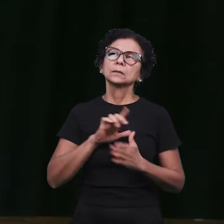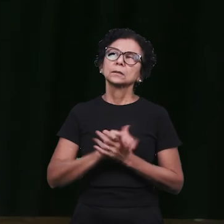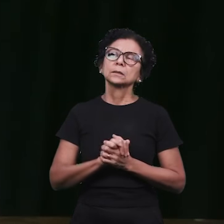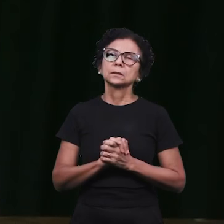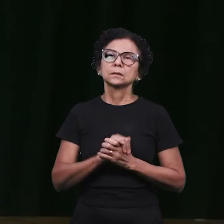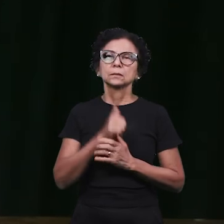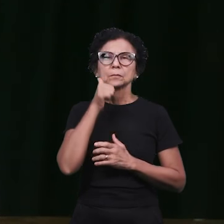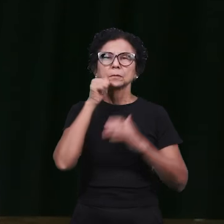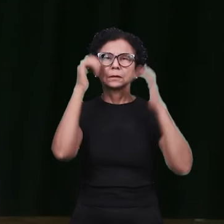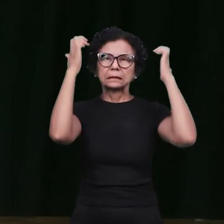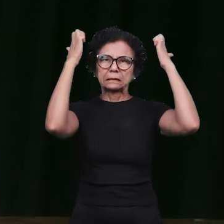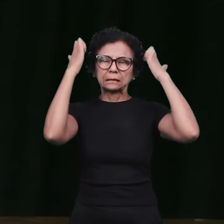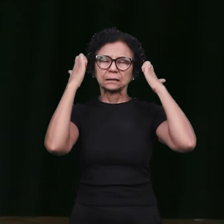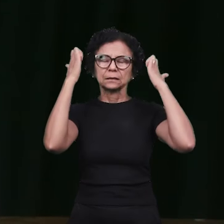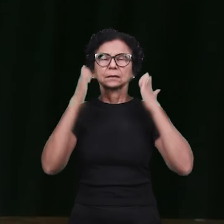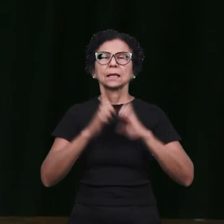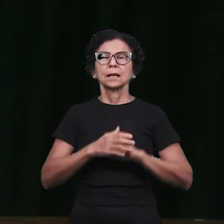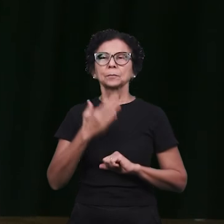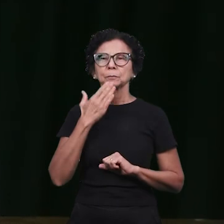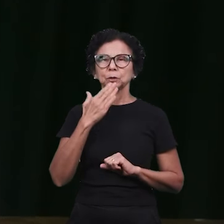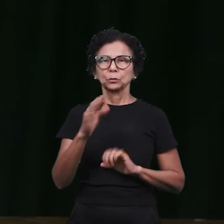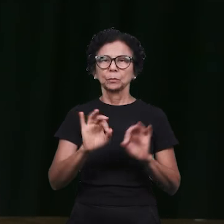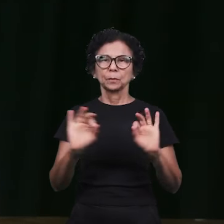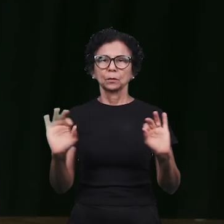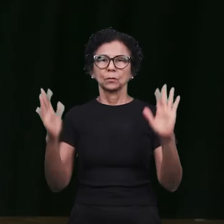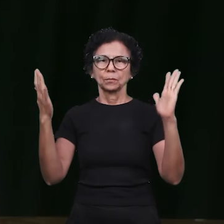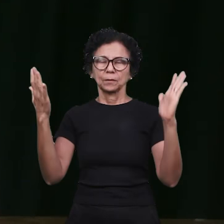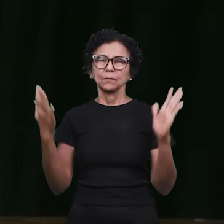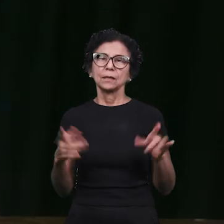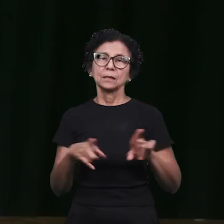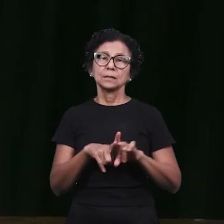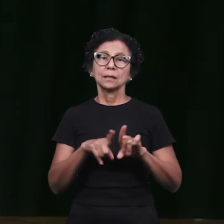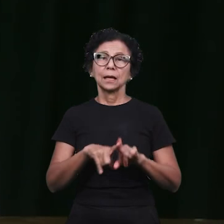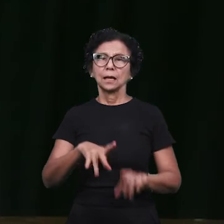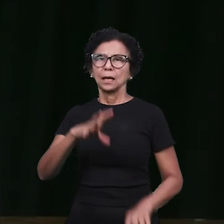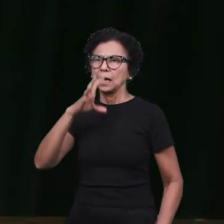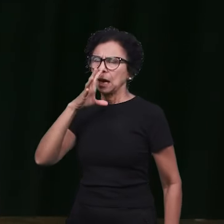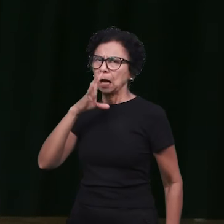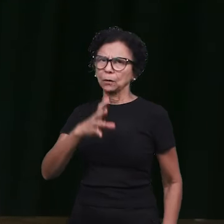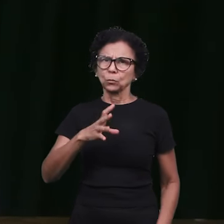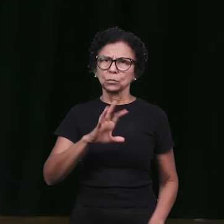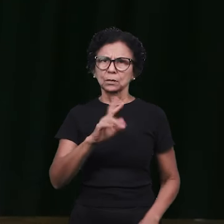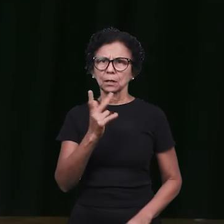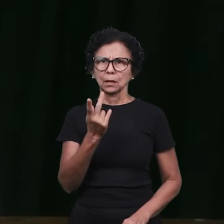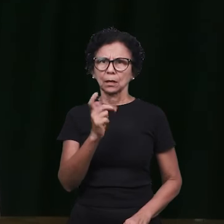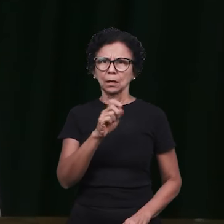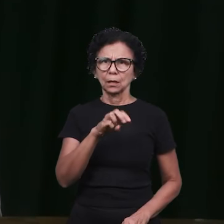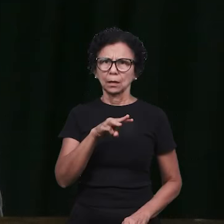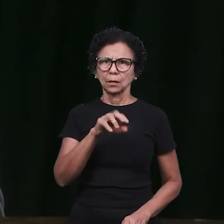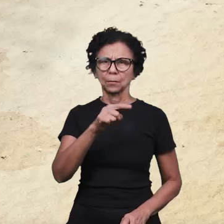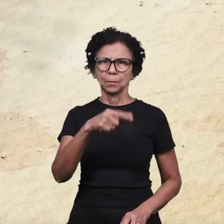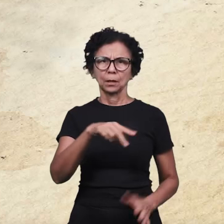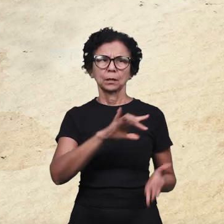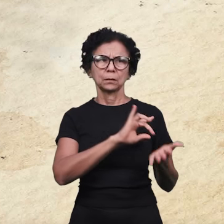e agora ela já vai denunciar Amã. Então a palavra nos fala que